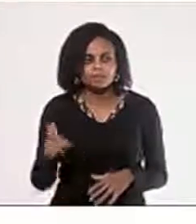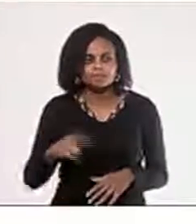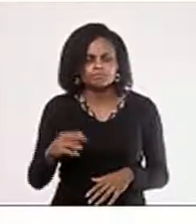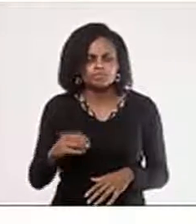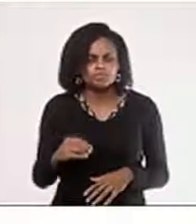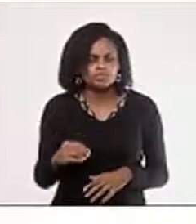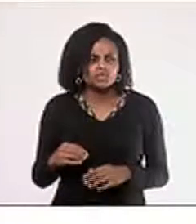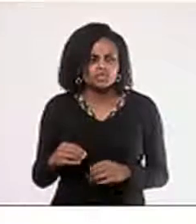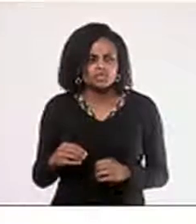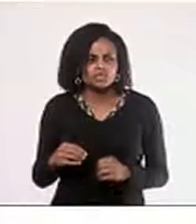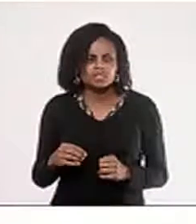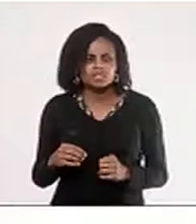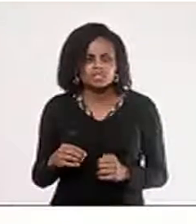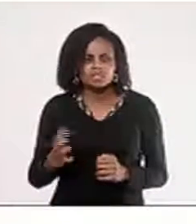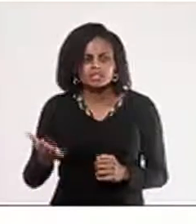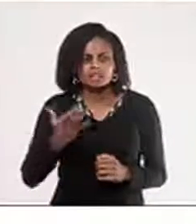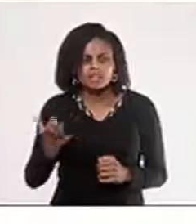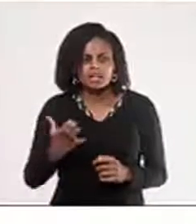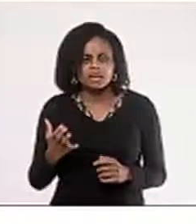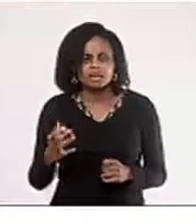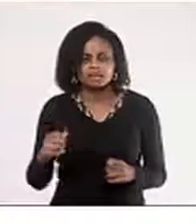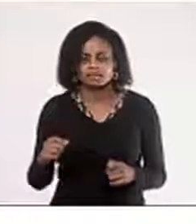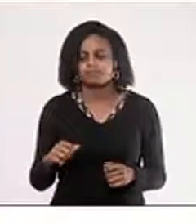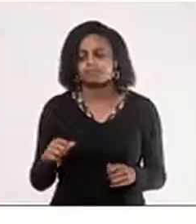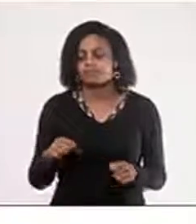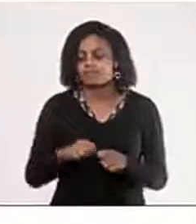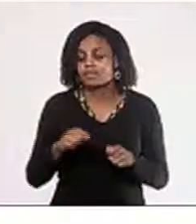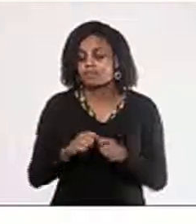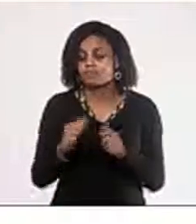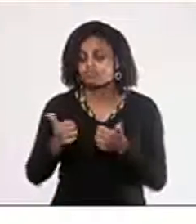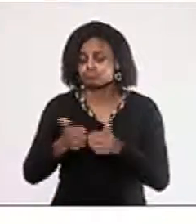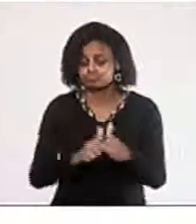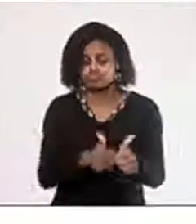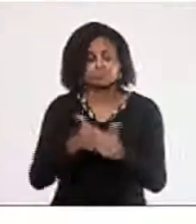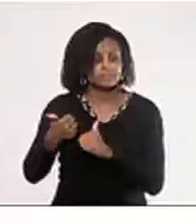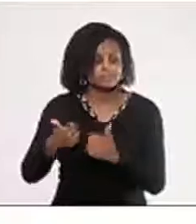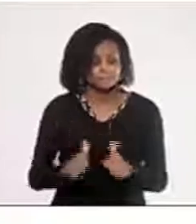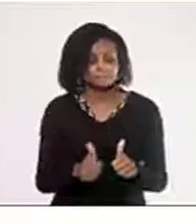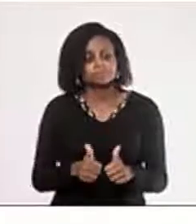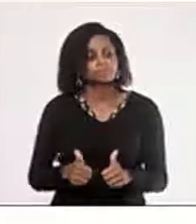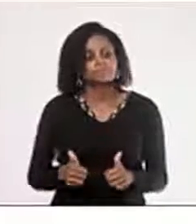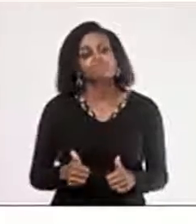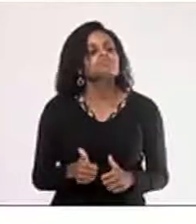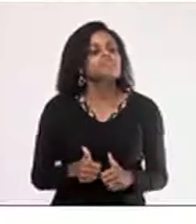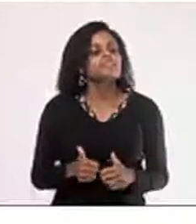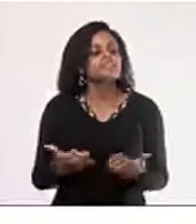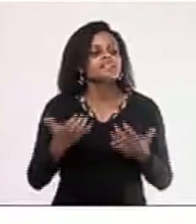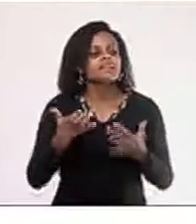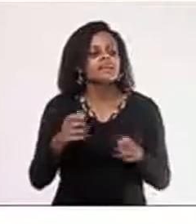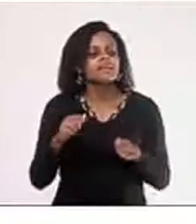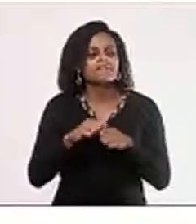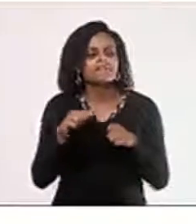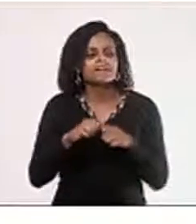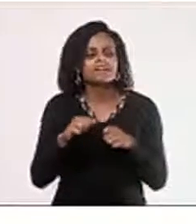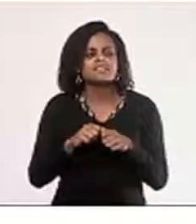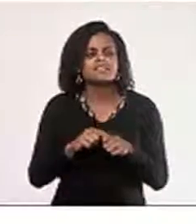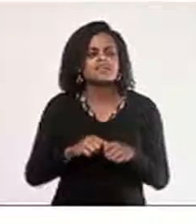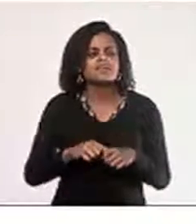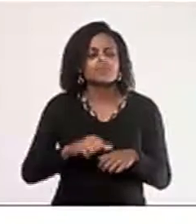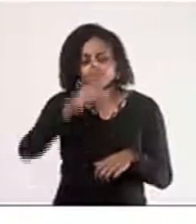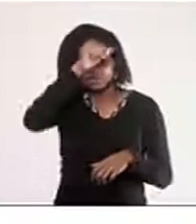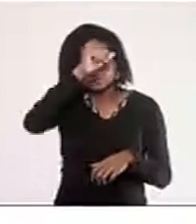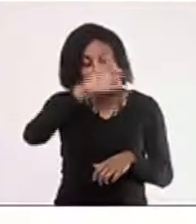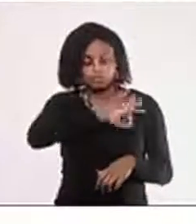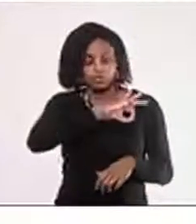transparência pública. Querem fazer a perseguição, querem fazer avançar o totalitarismo, querem fazer com que a polícia